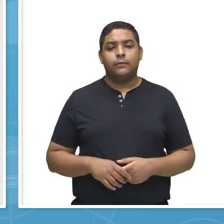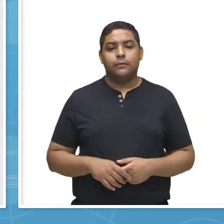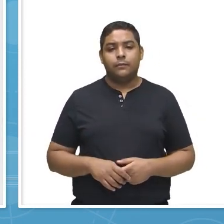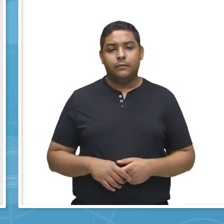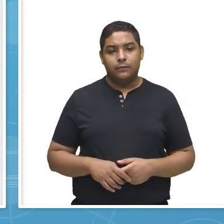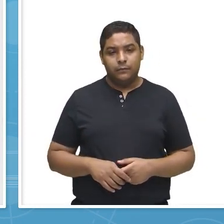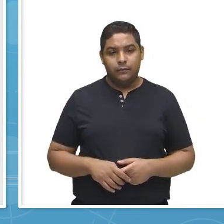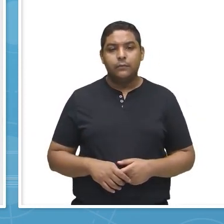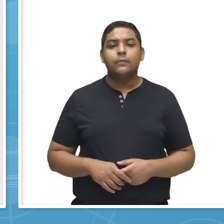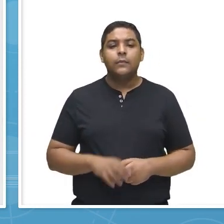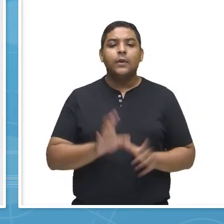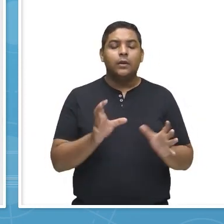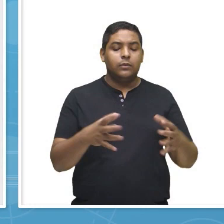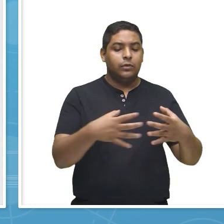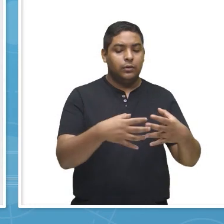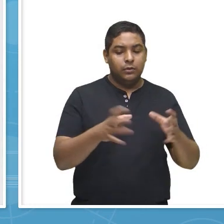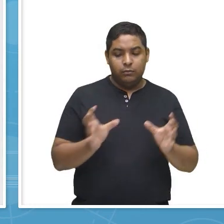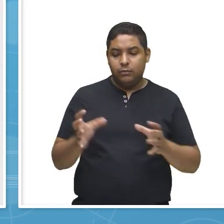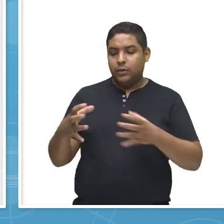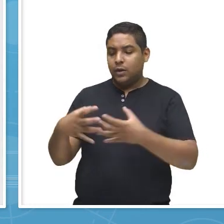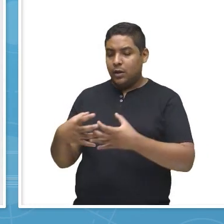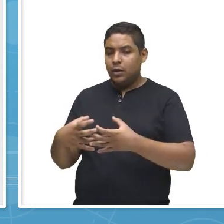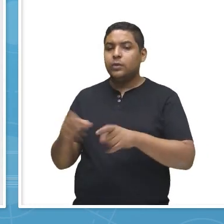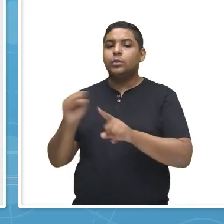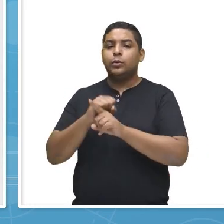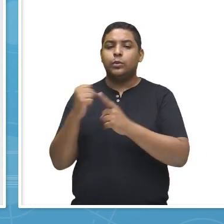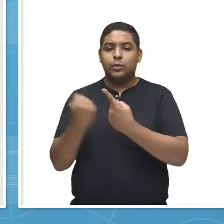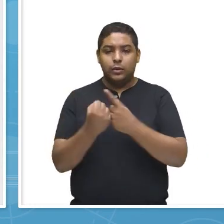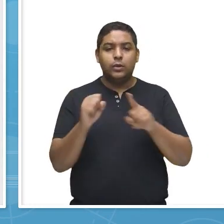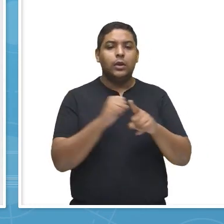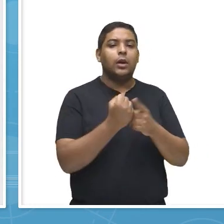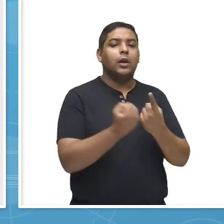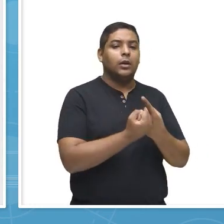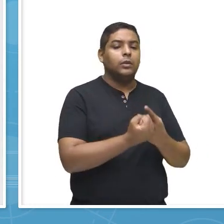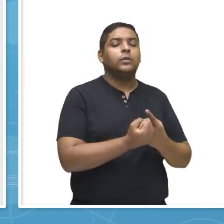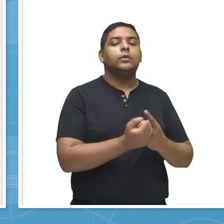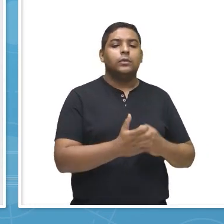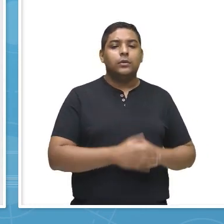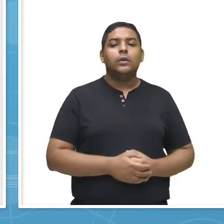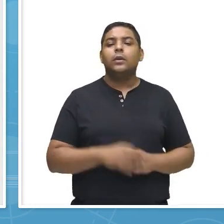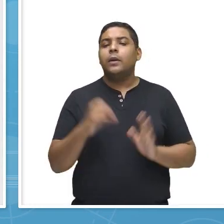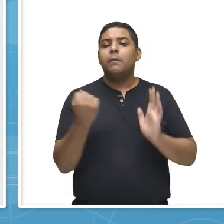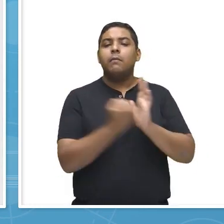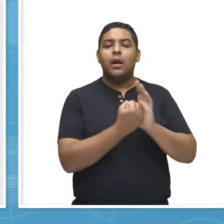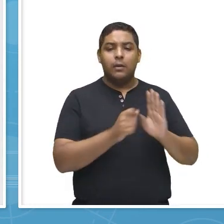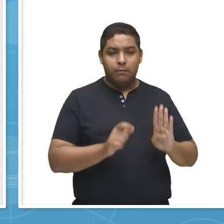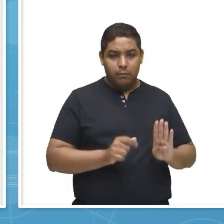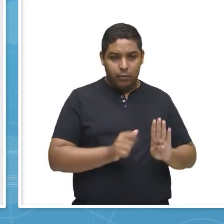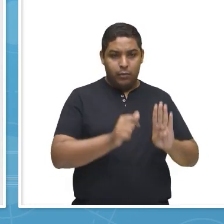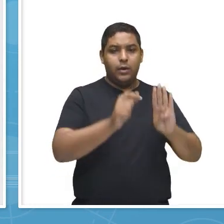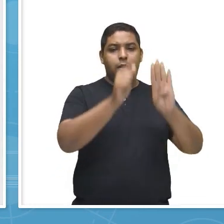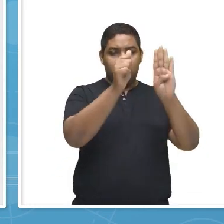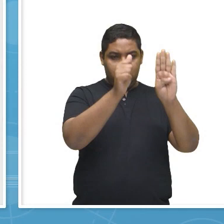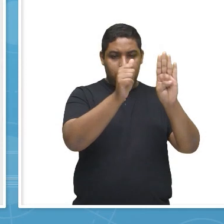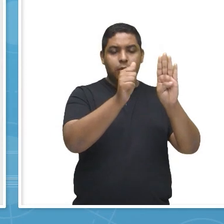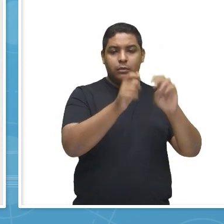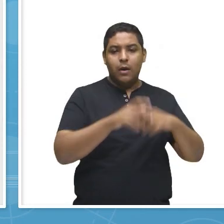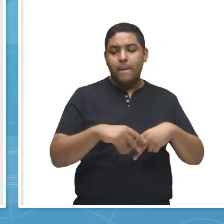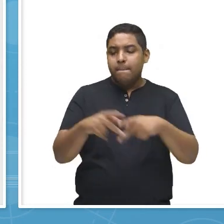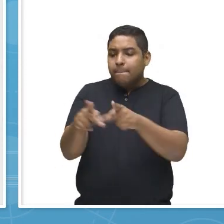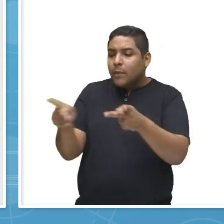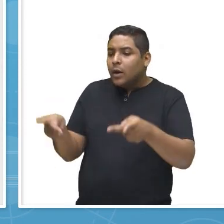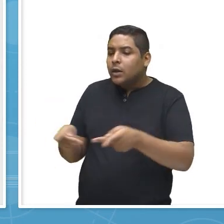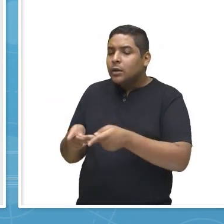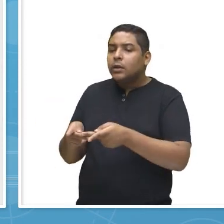outra característica que são as classes sociais, marcado pela burguesia e pelo